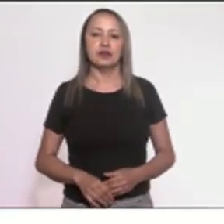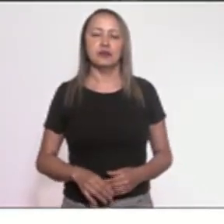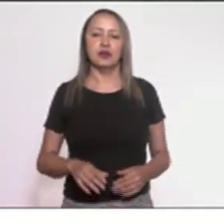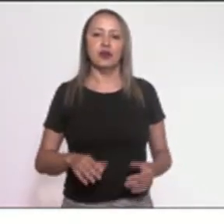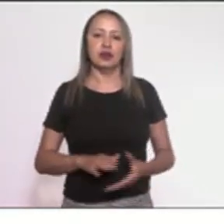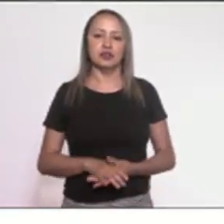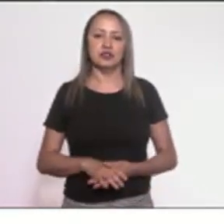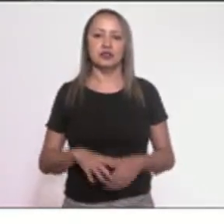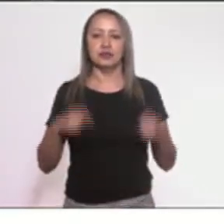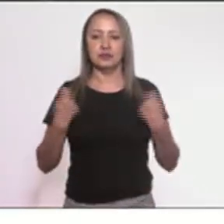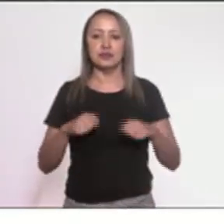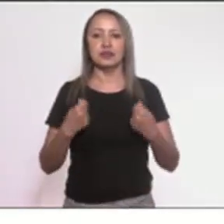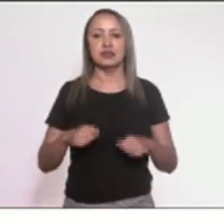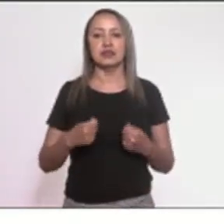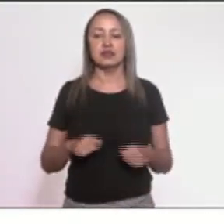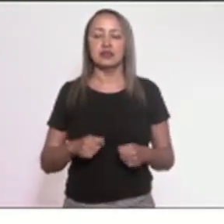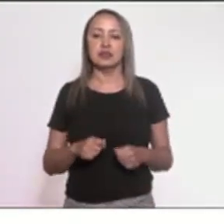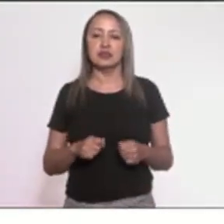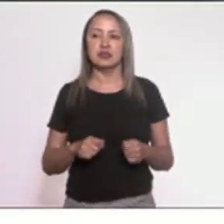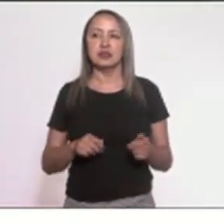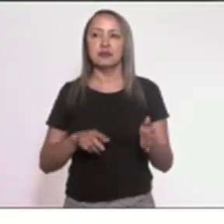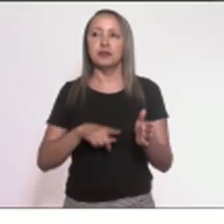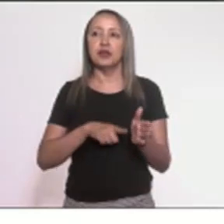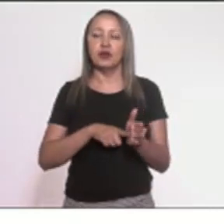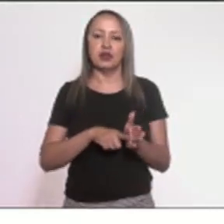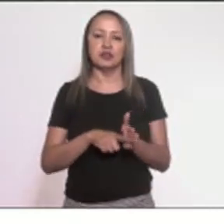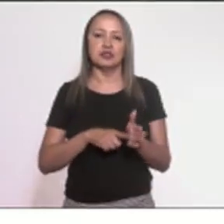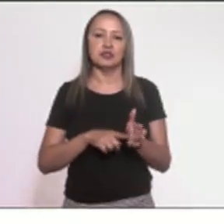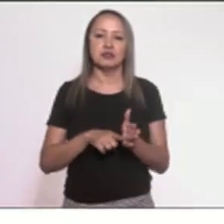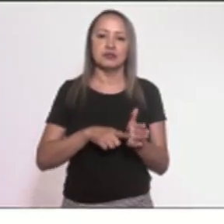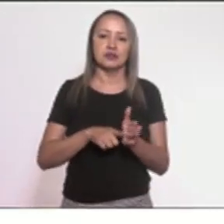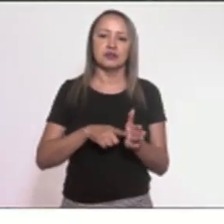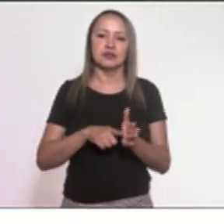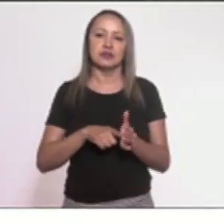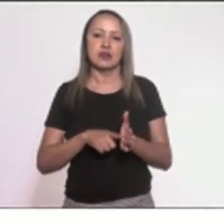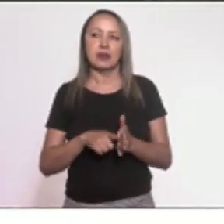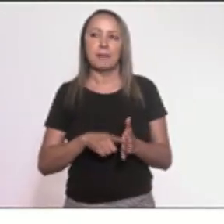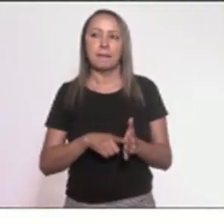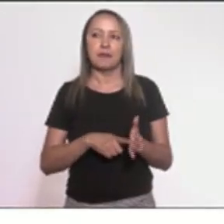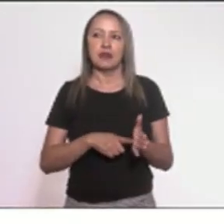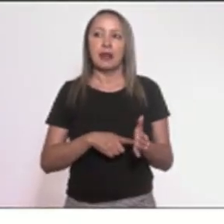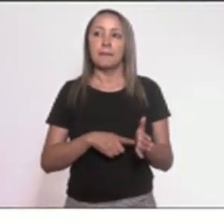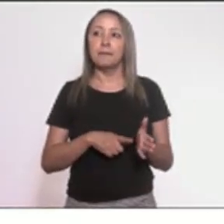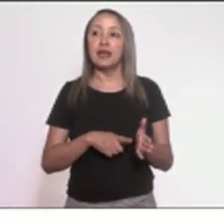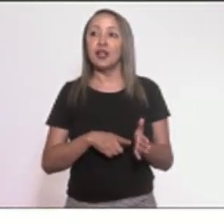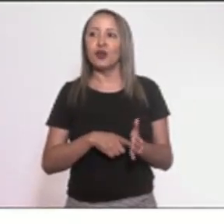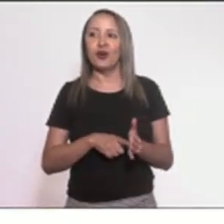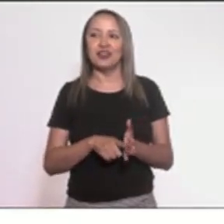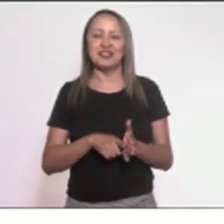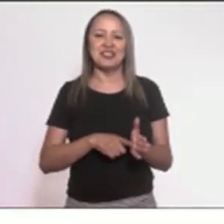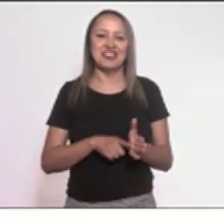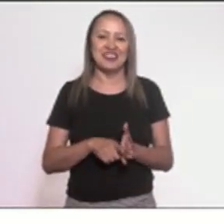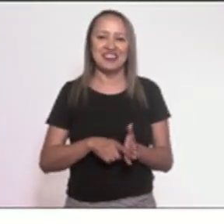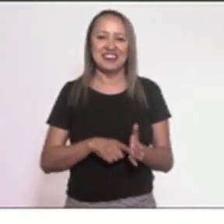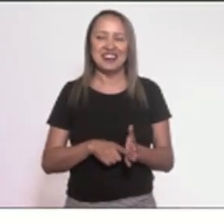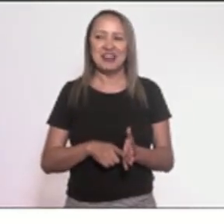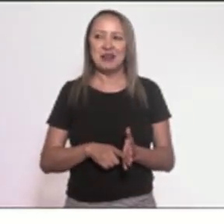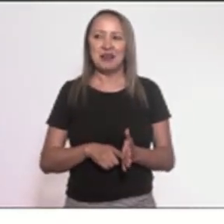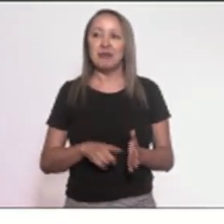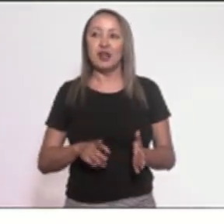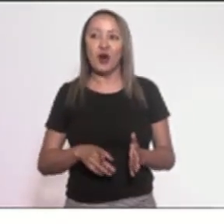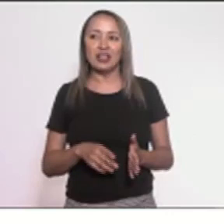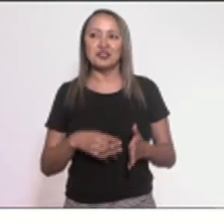irregularidades. Precisamos ser criteriosos nessa casa, precisamos ter respeito à população e ver com carinho